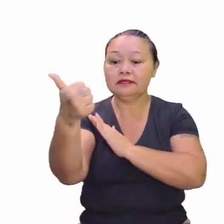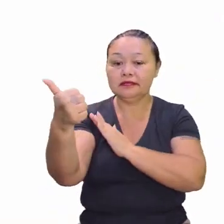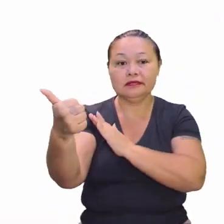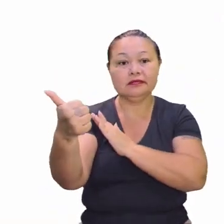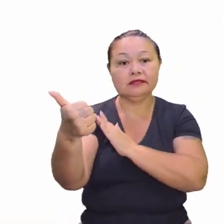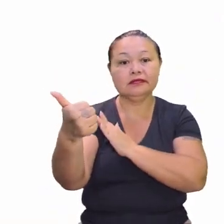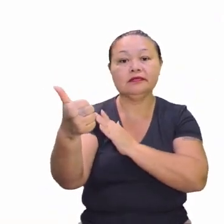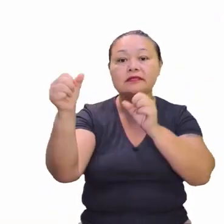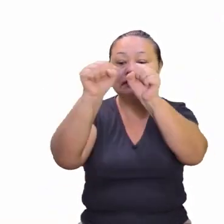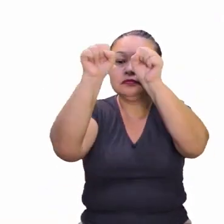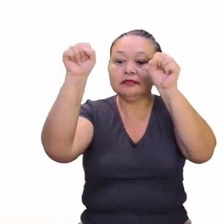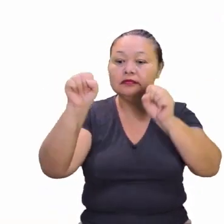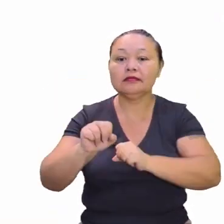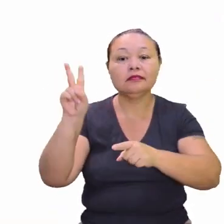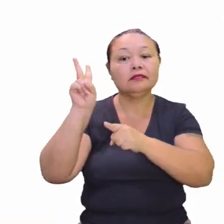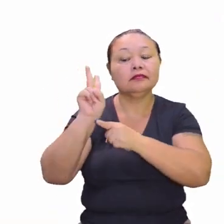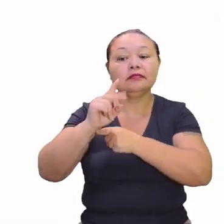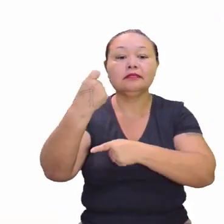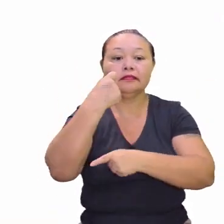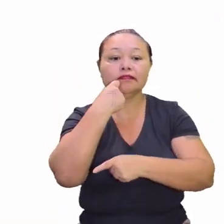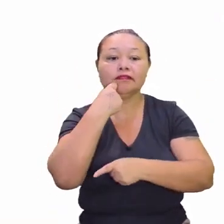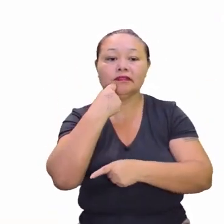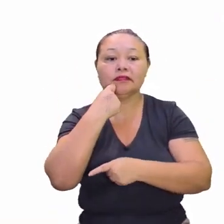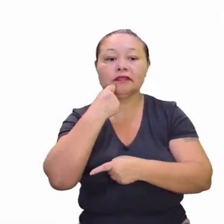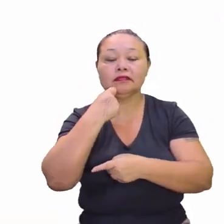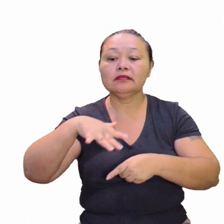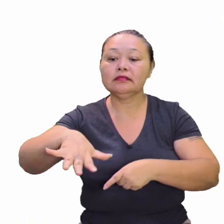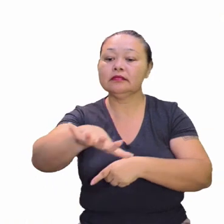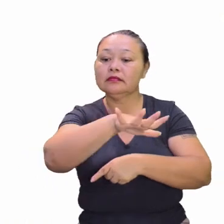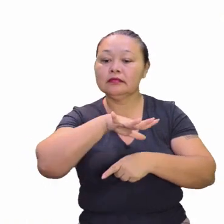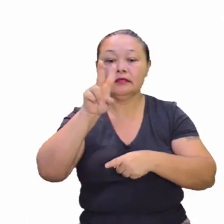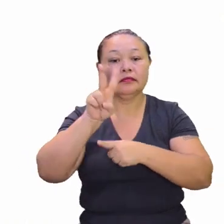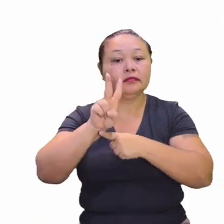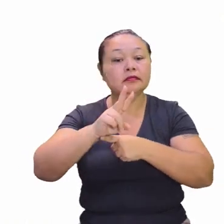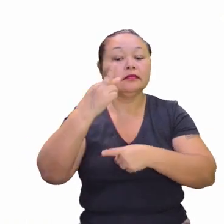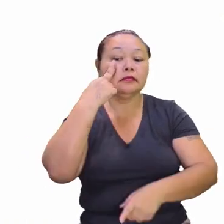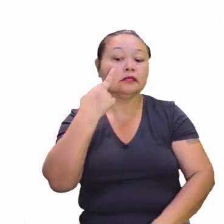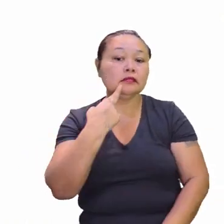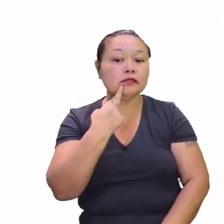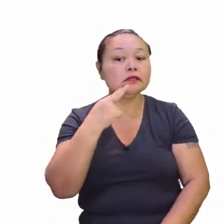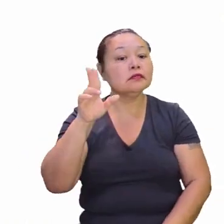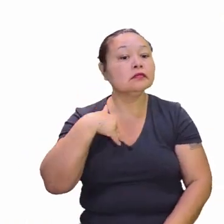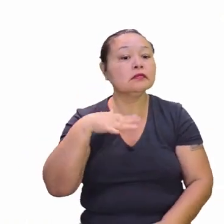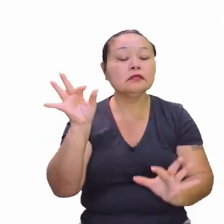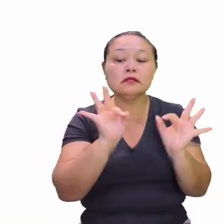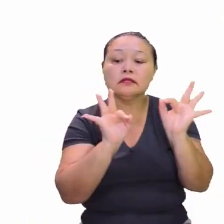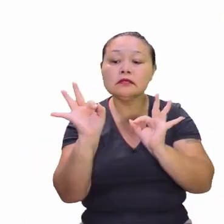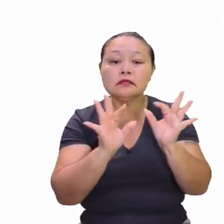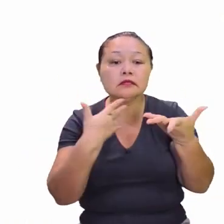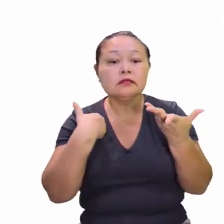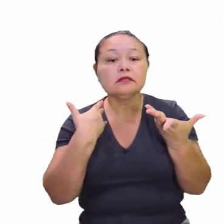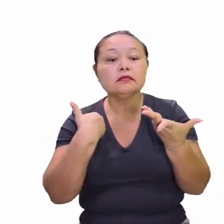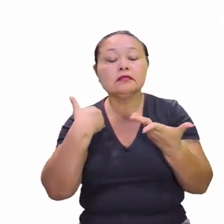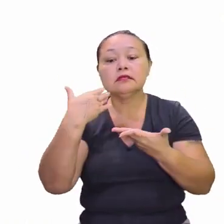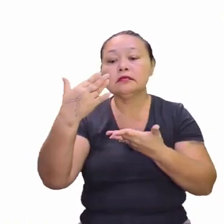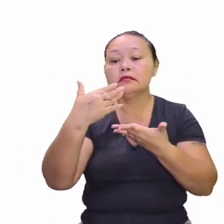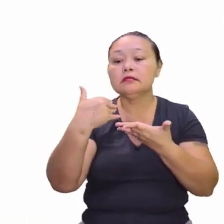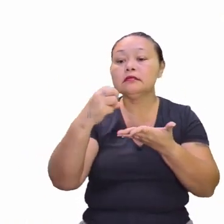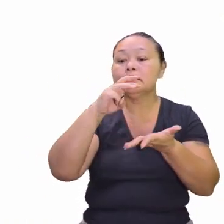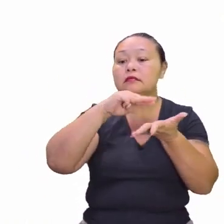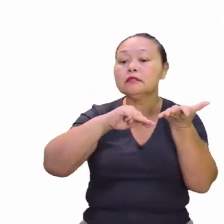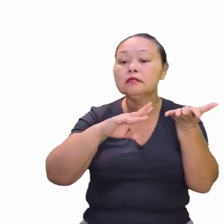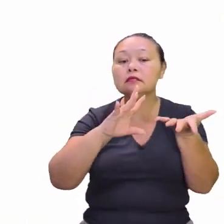1. O sistema de produção de peixe na piscicultura rondoniense é constituído principalmente